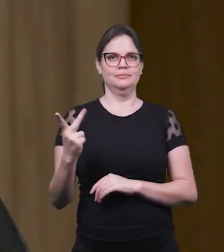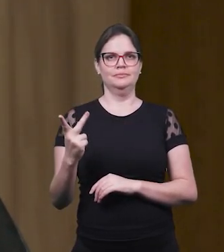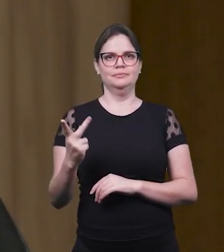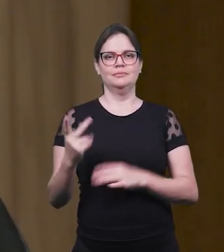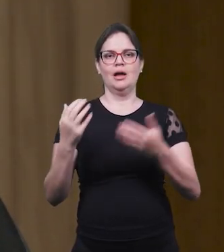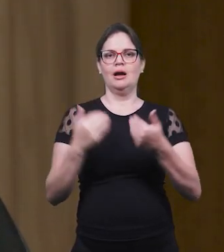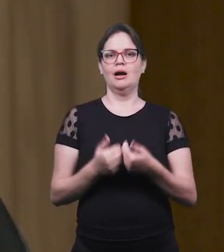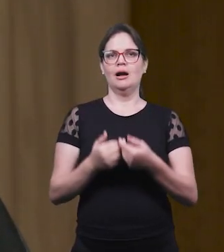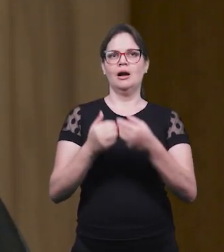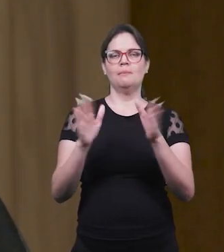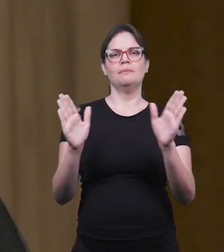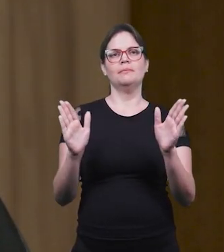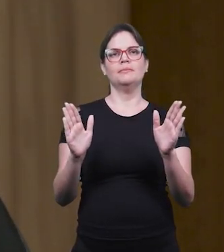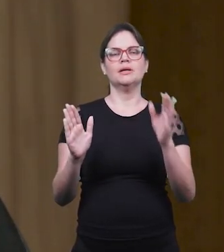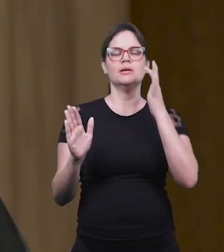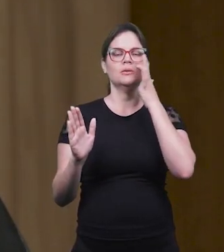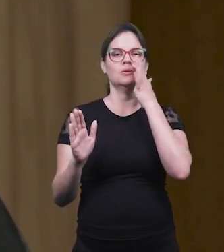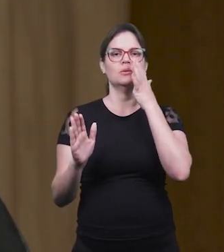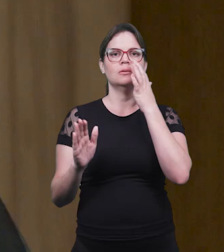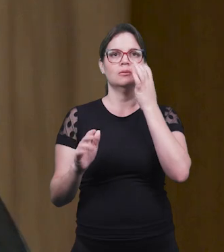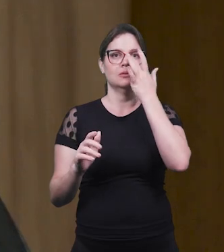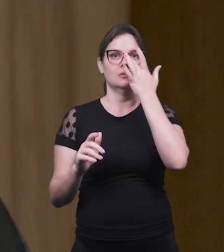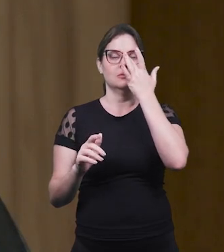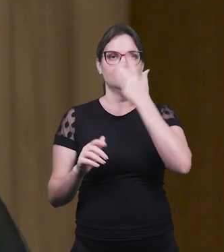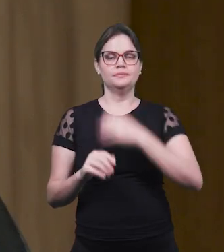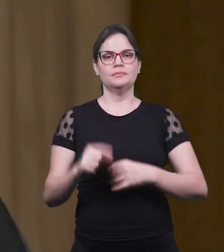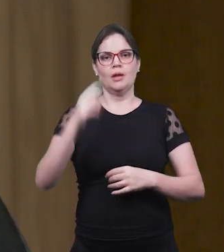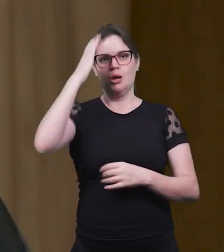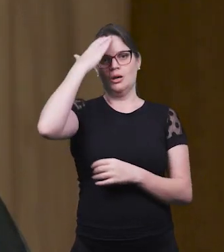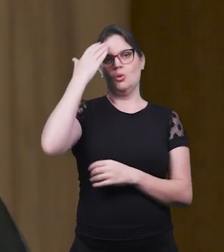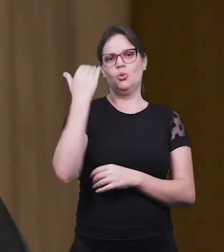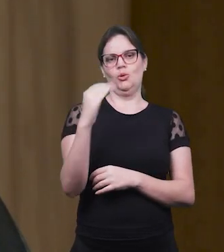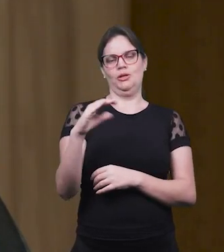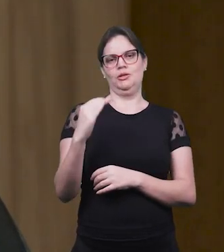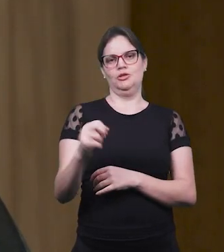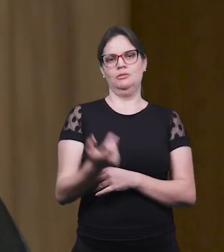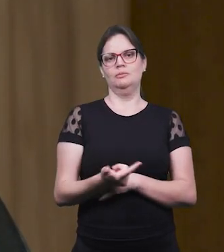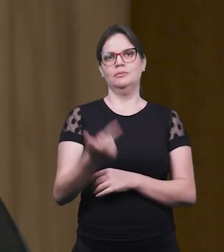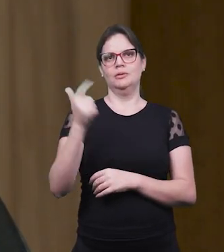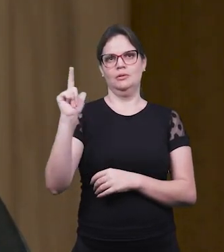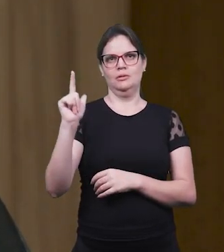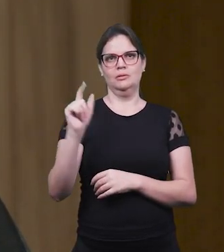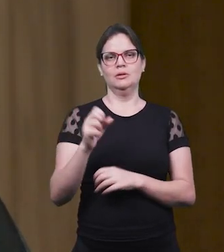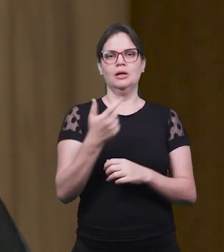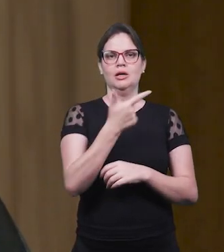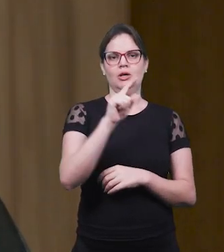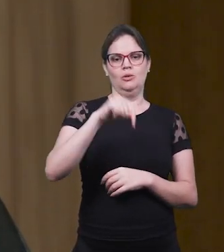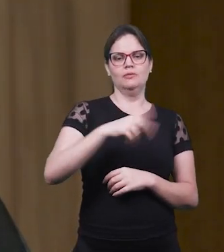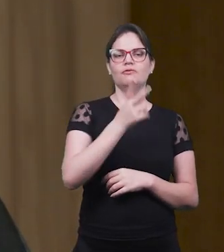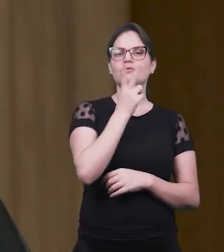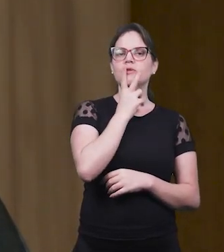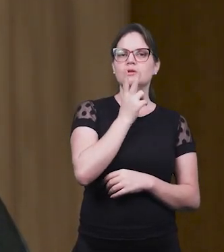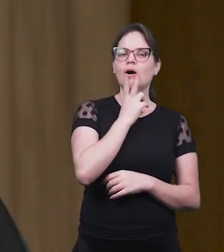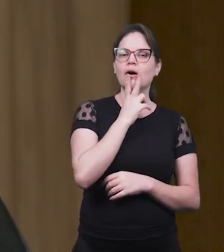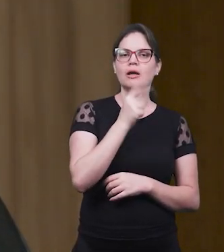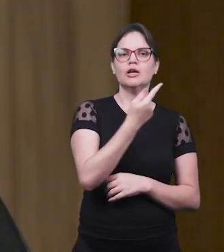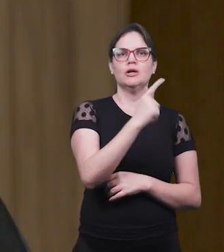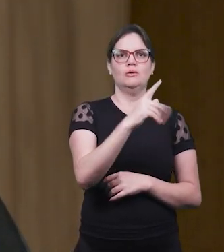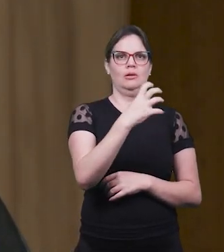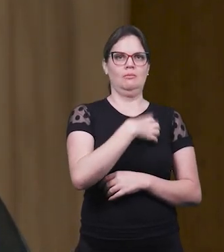abrir uma empresa matriz em Curitiba e uma filial em Vitória do Espírito Santo e em Salvador, na